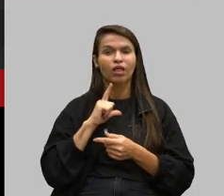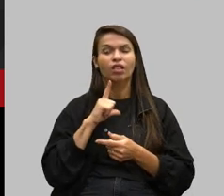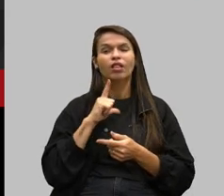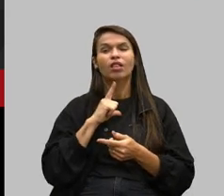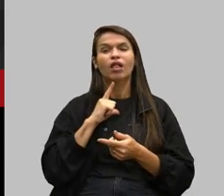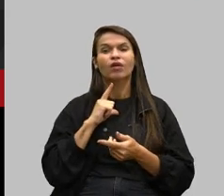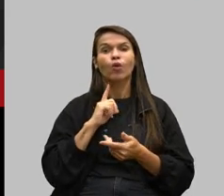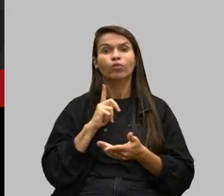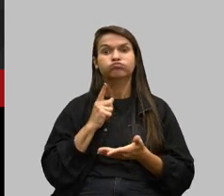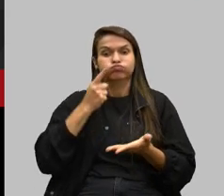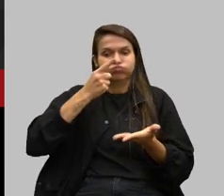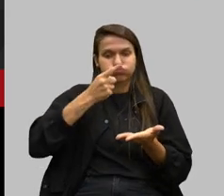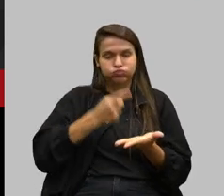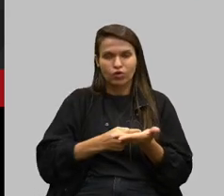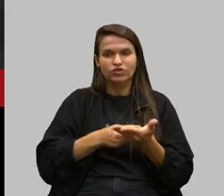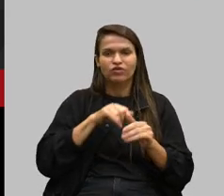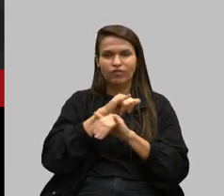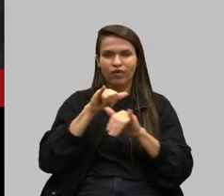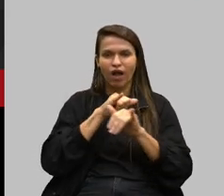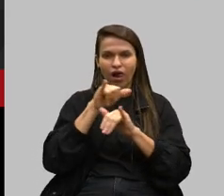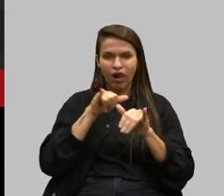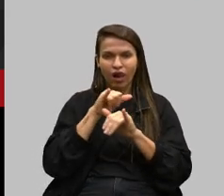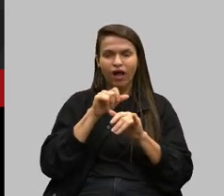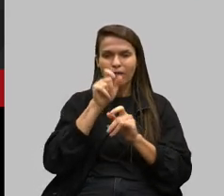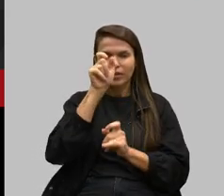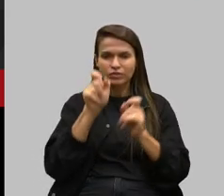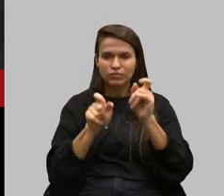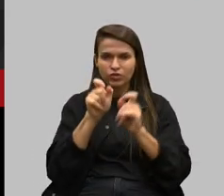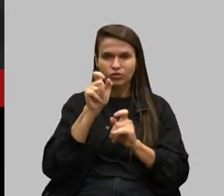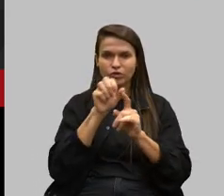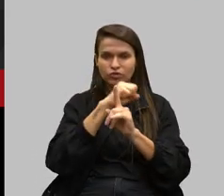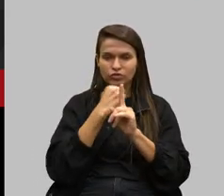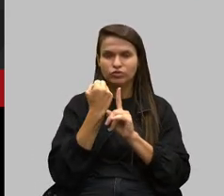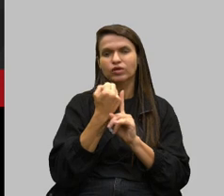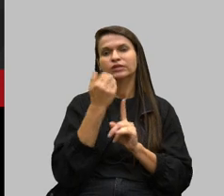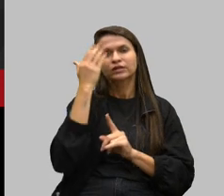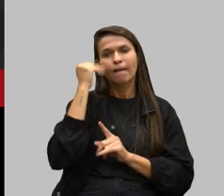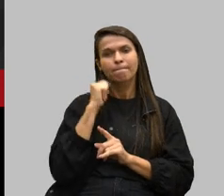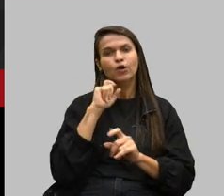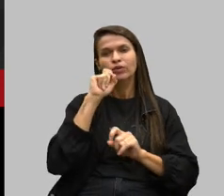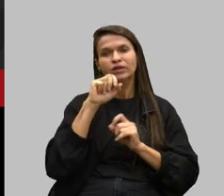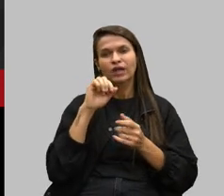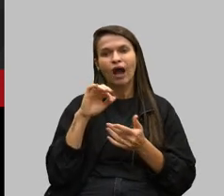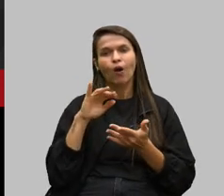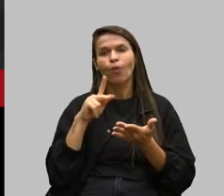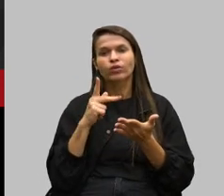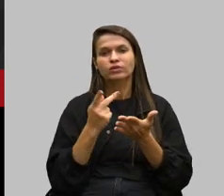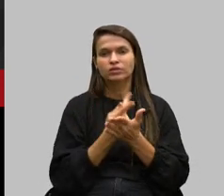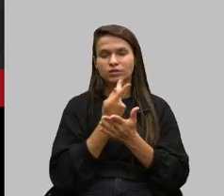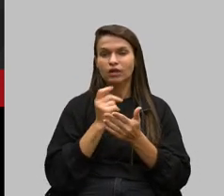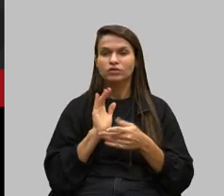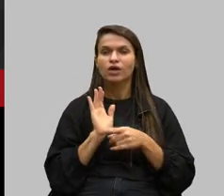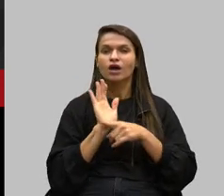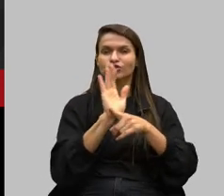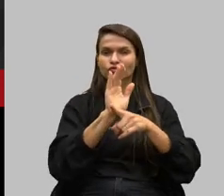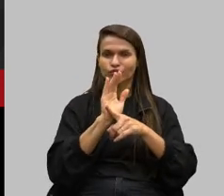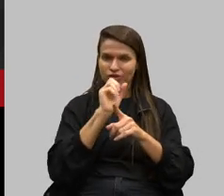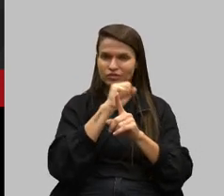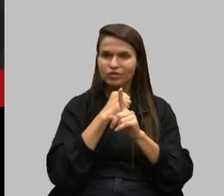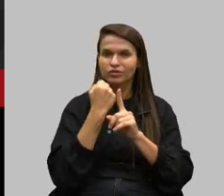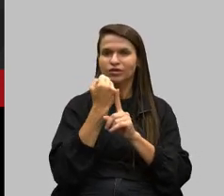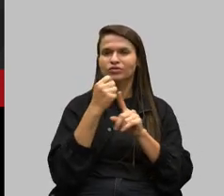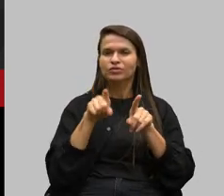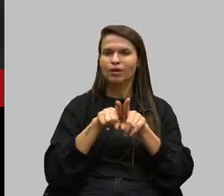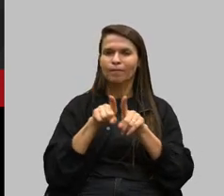pessoas para que a sociedade conheça o que está acontecendo e isso ajude a sociedade a trabalhar e ajudar o